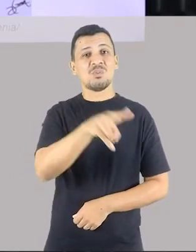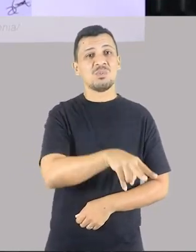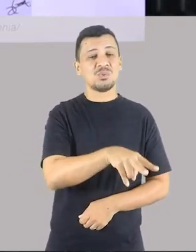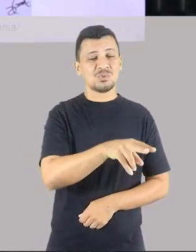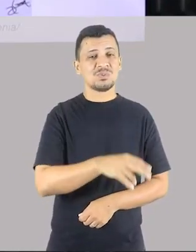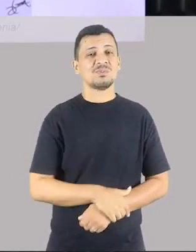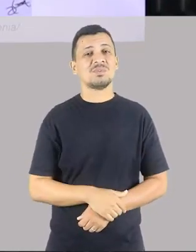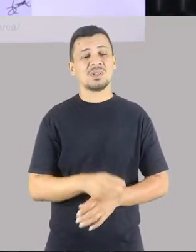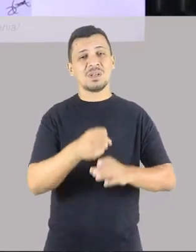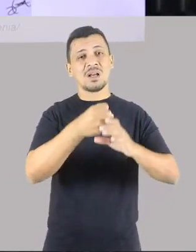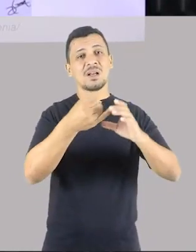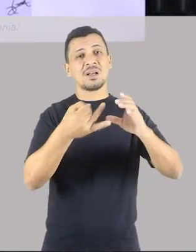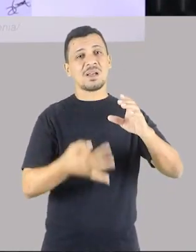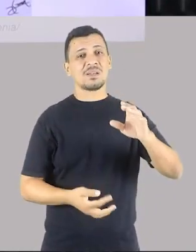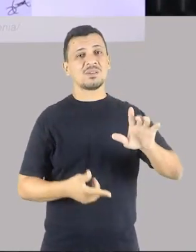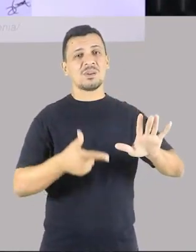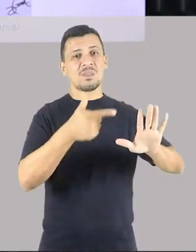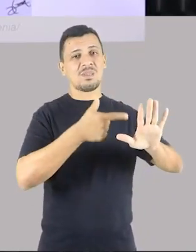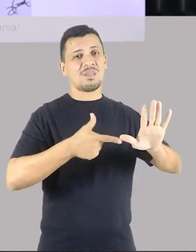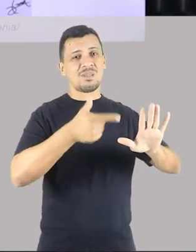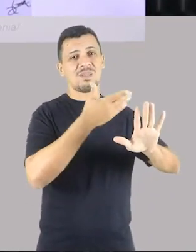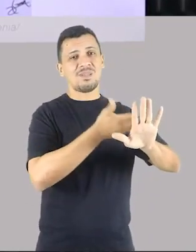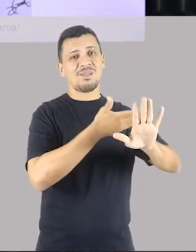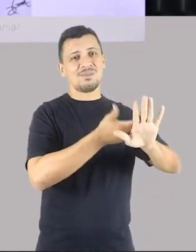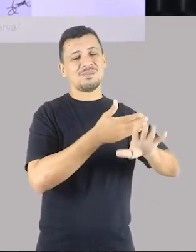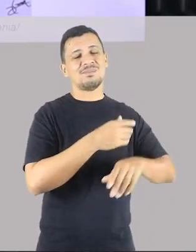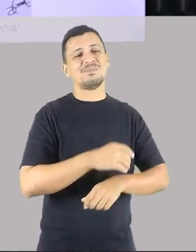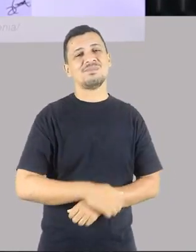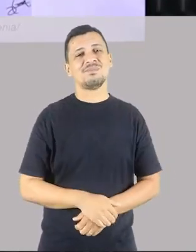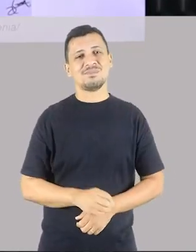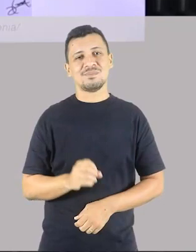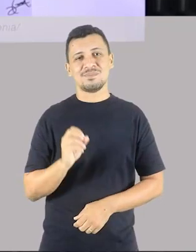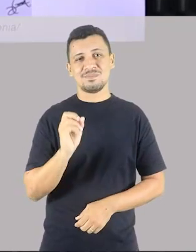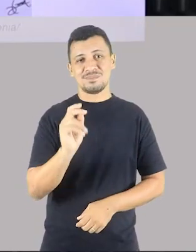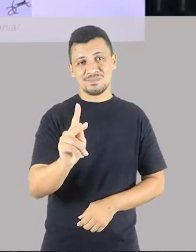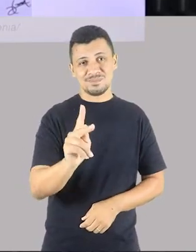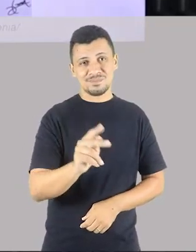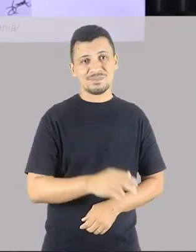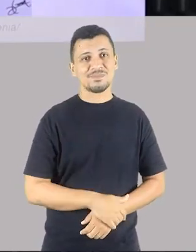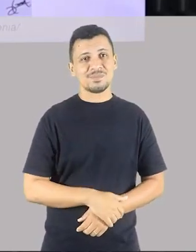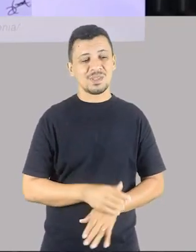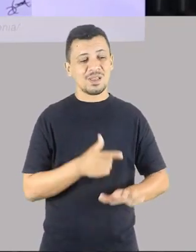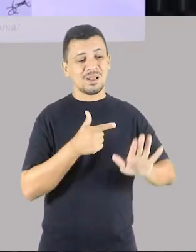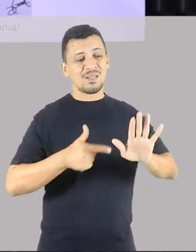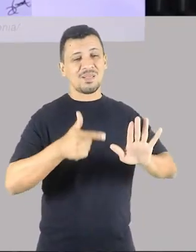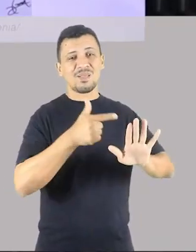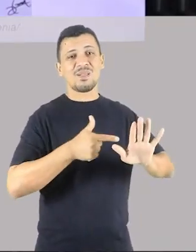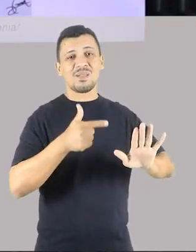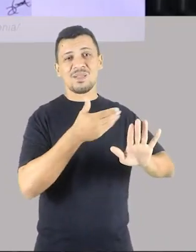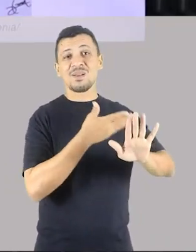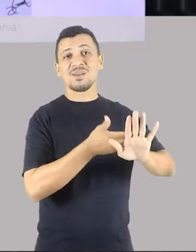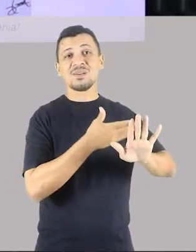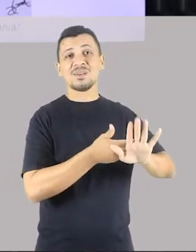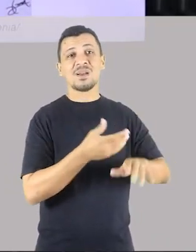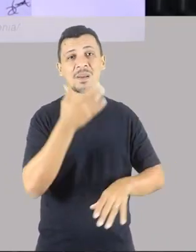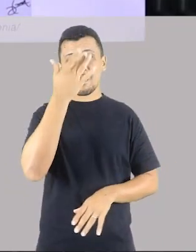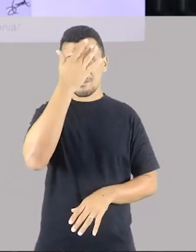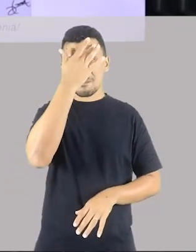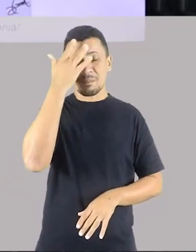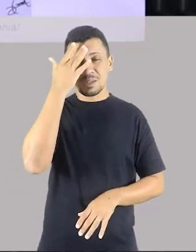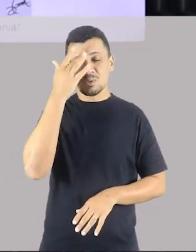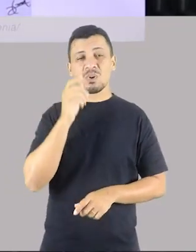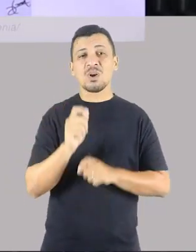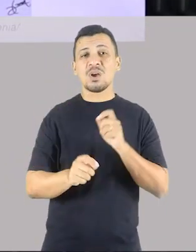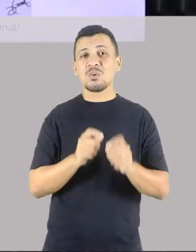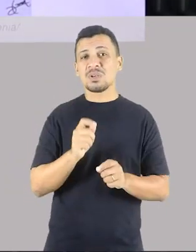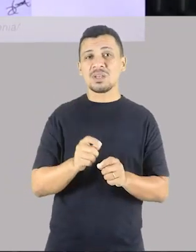a figura semântica ironia, certo? Então, irônico é sempre aquela pessoa irônica, é aquela